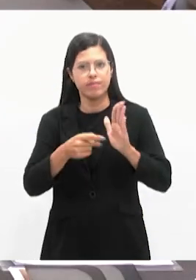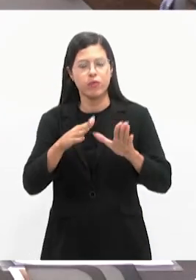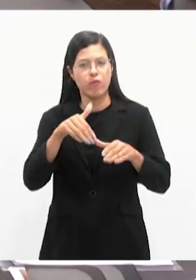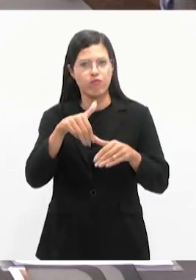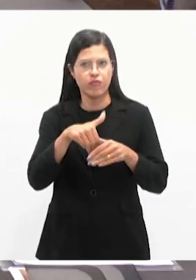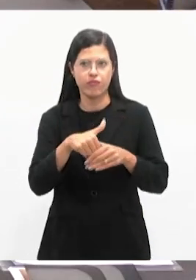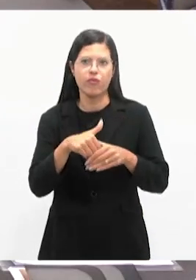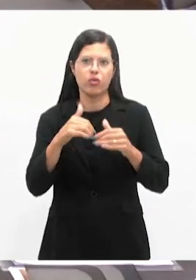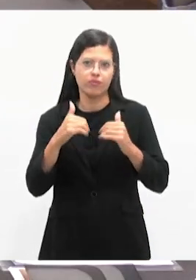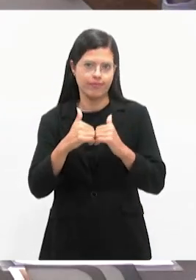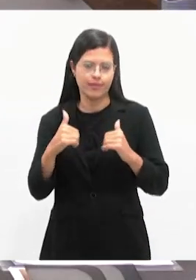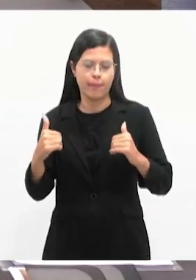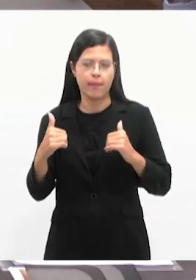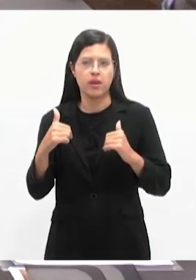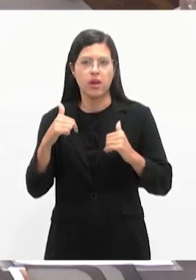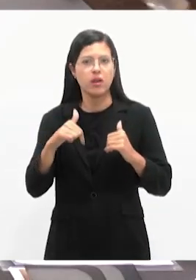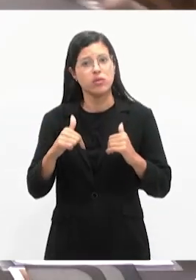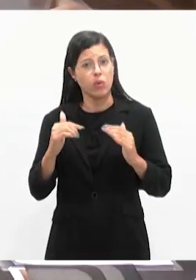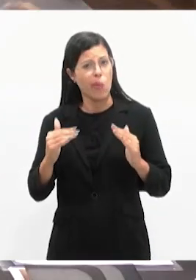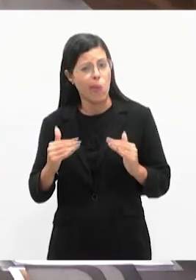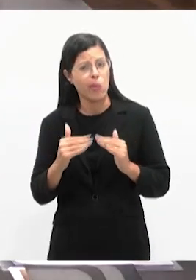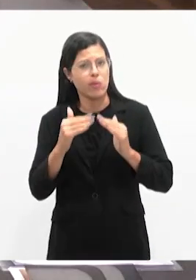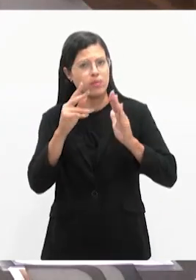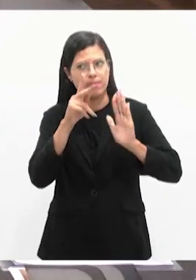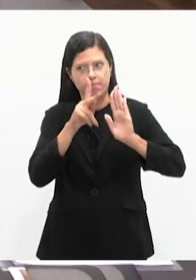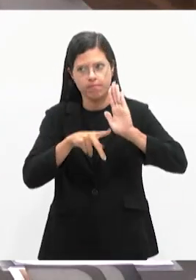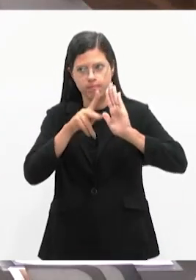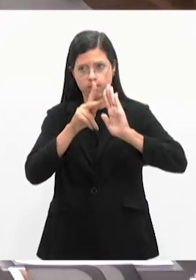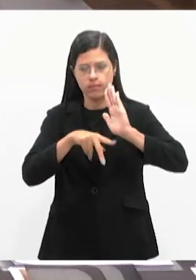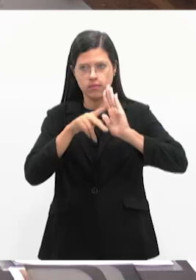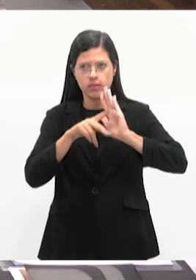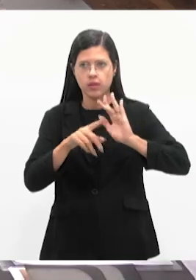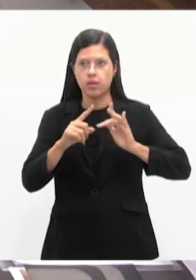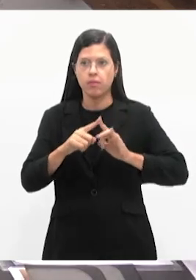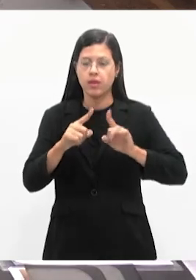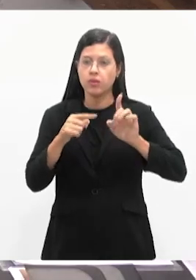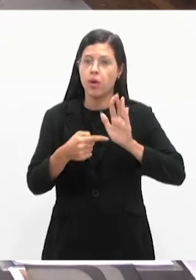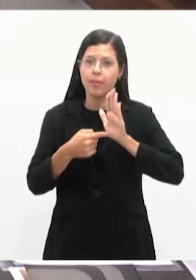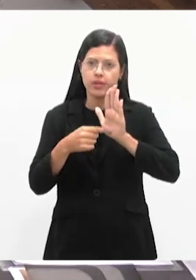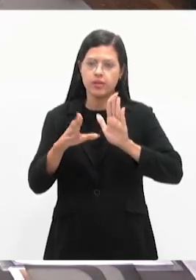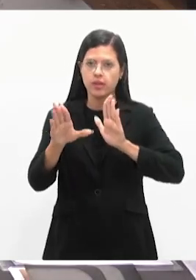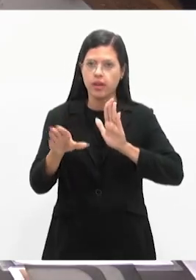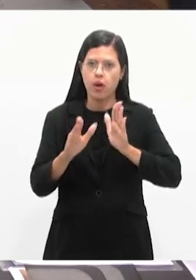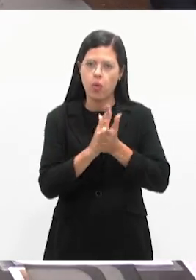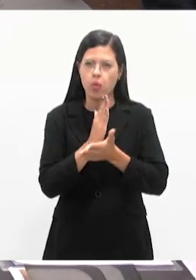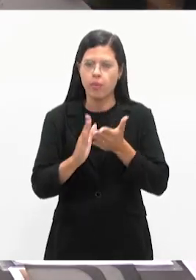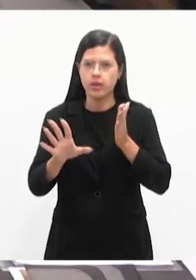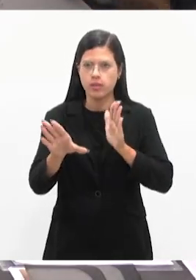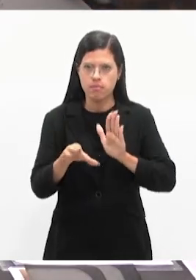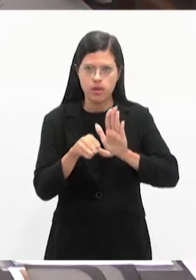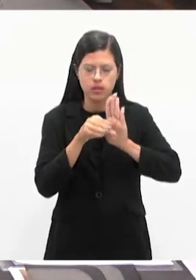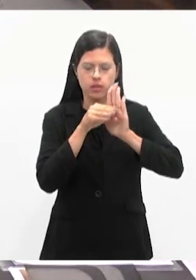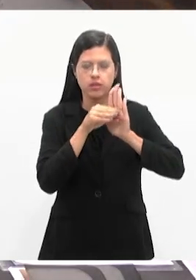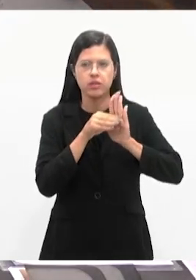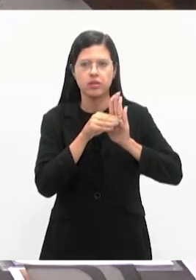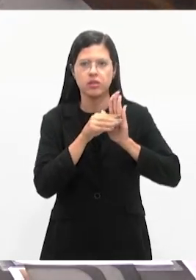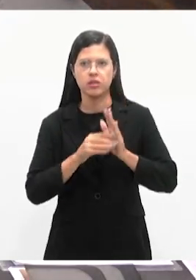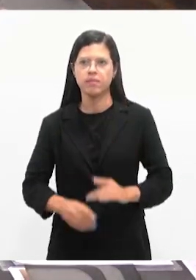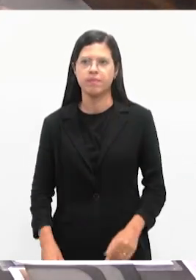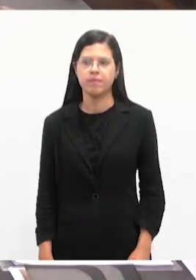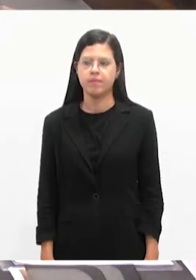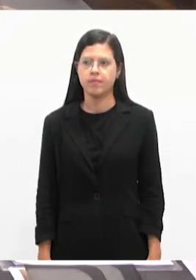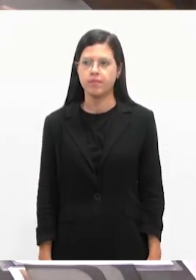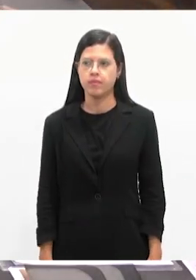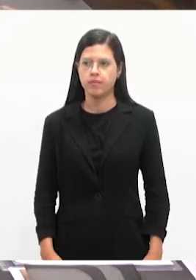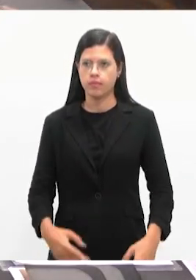também favorável ao projeto, mas apresentando algumas emendas, né? Então, assim,